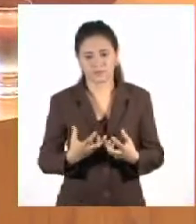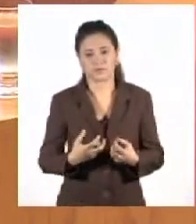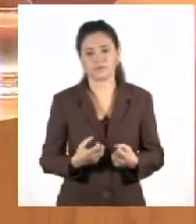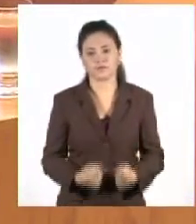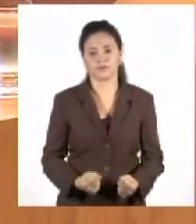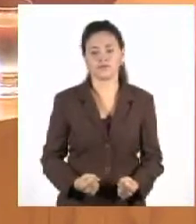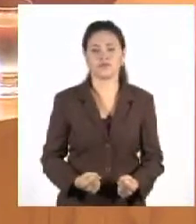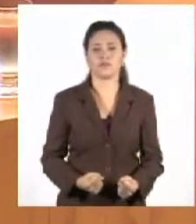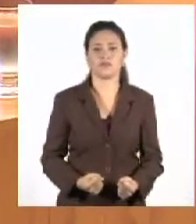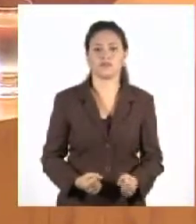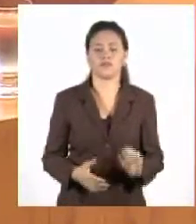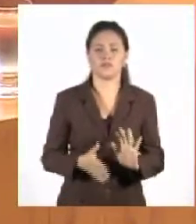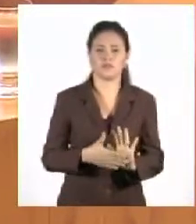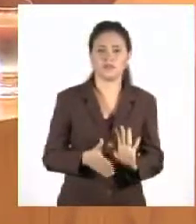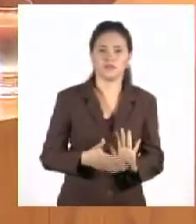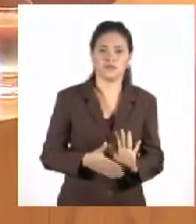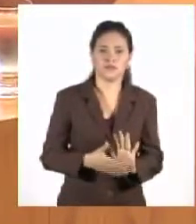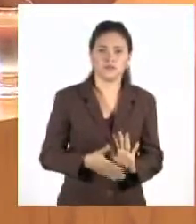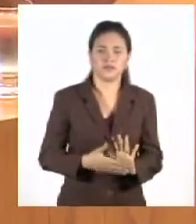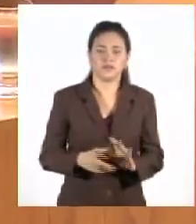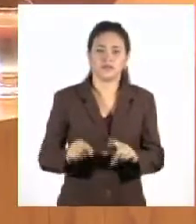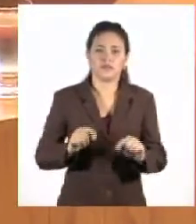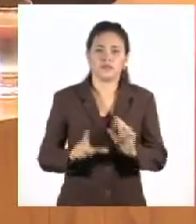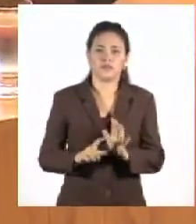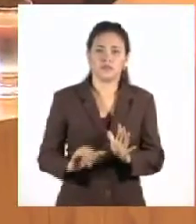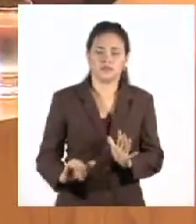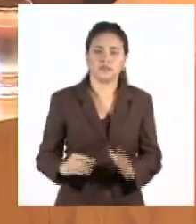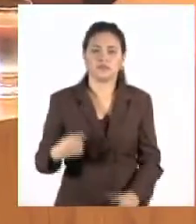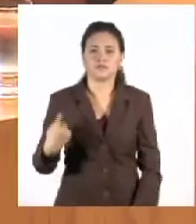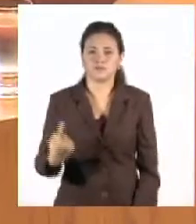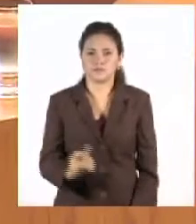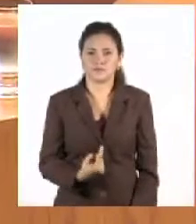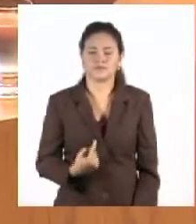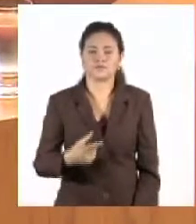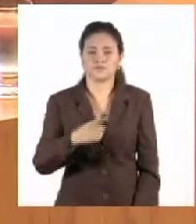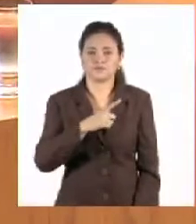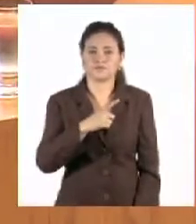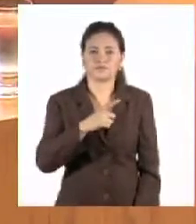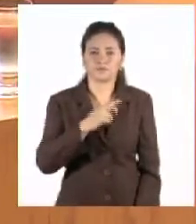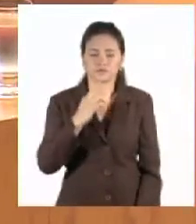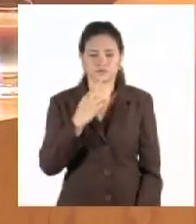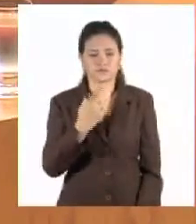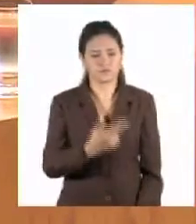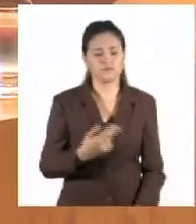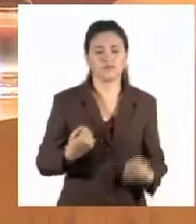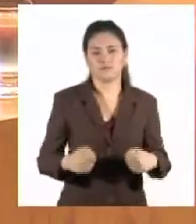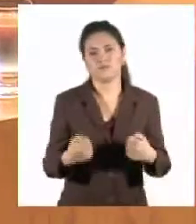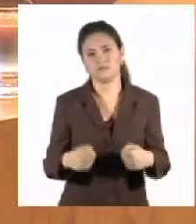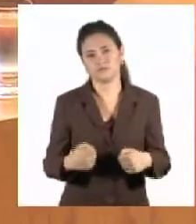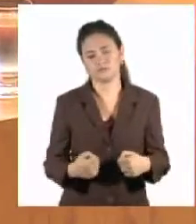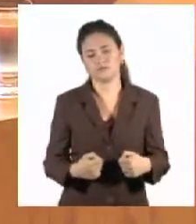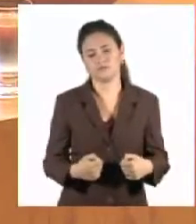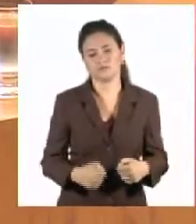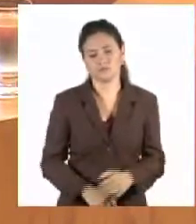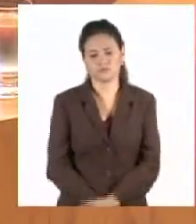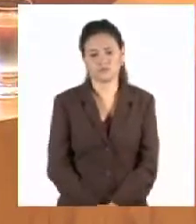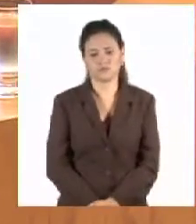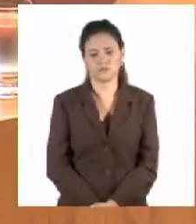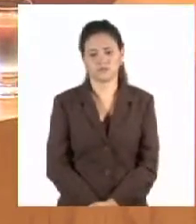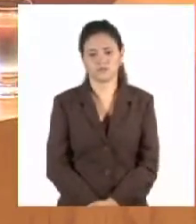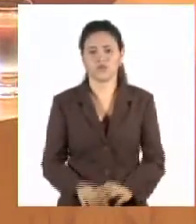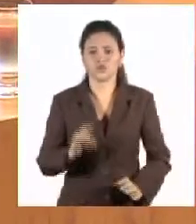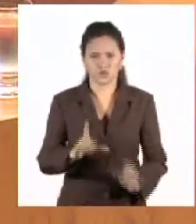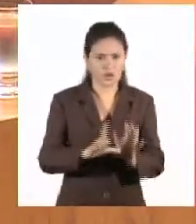a propositura definida na lei, e assim nós vamos ter o resultado necessário. Ou seja, não é apenas a lei pela